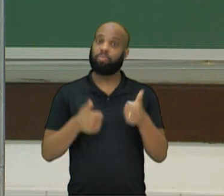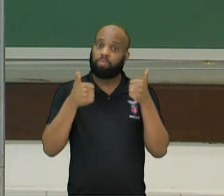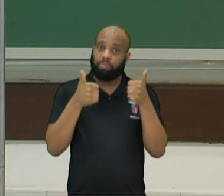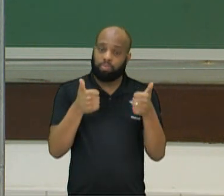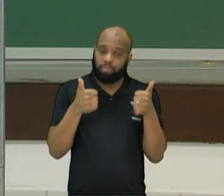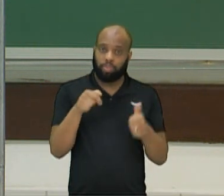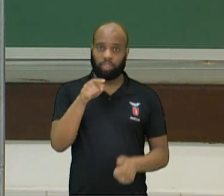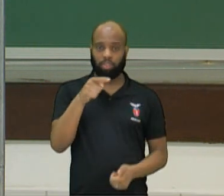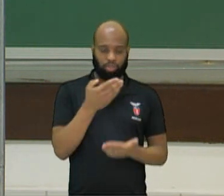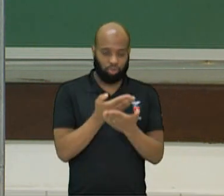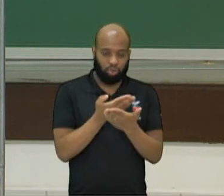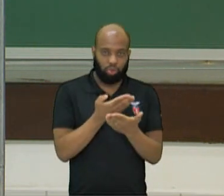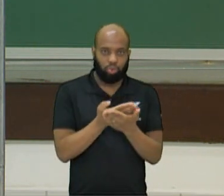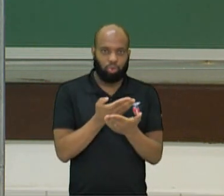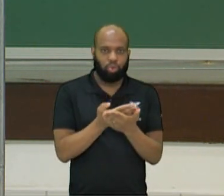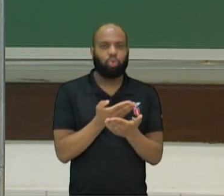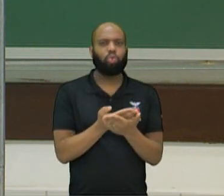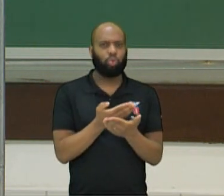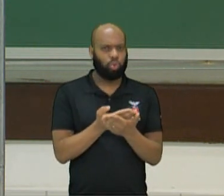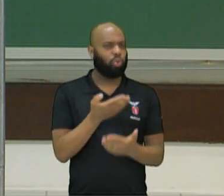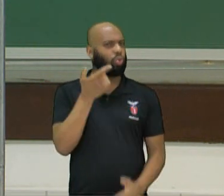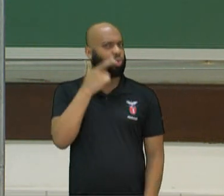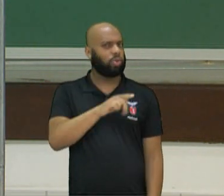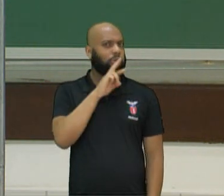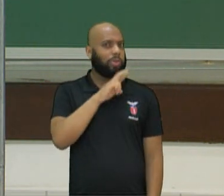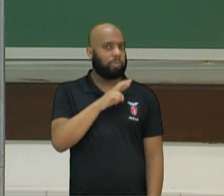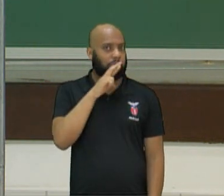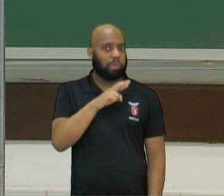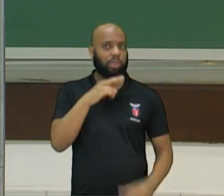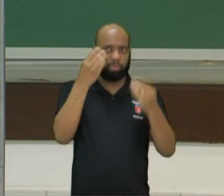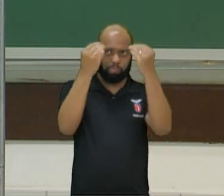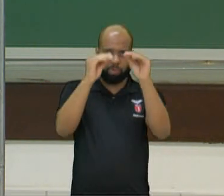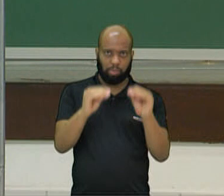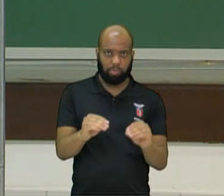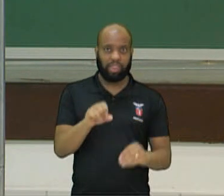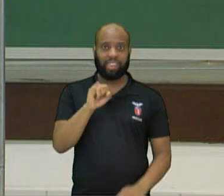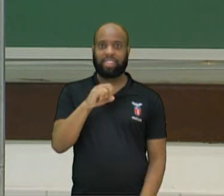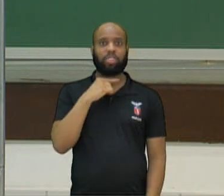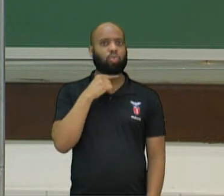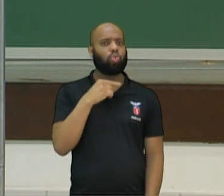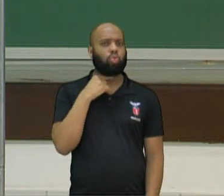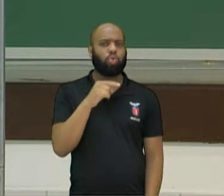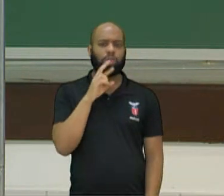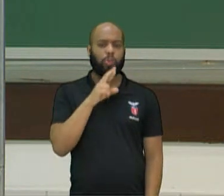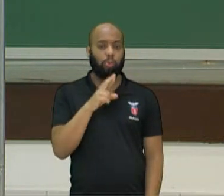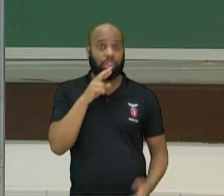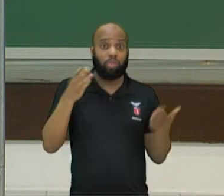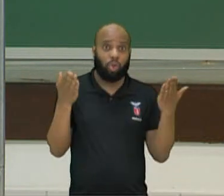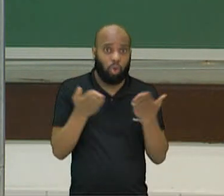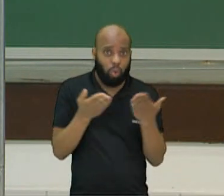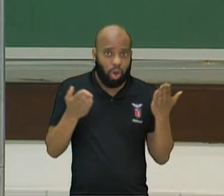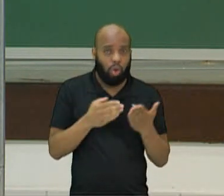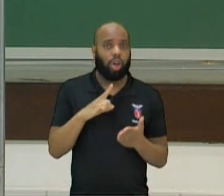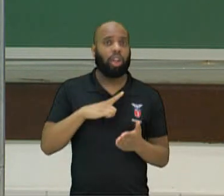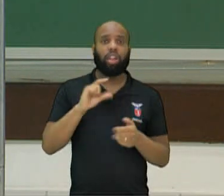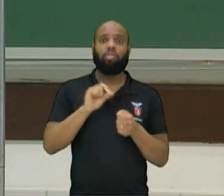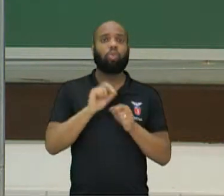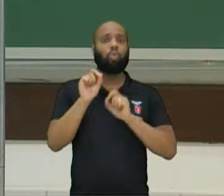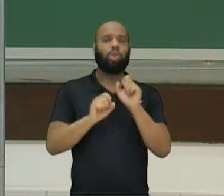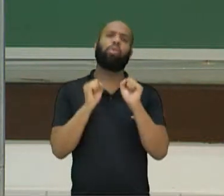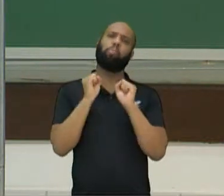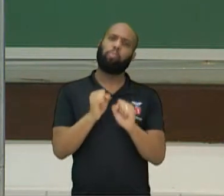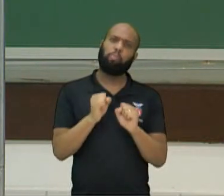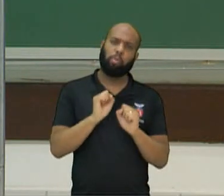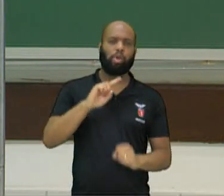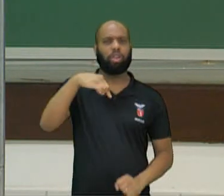Muito bem, estudante. Espero que você tenha conseguido responder essas atividades. Caso você não tenha conseguido responder essas atividades, você